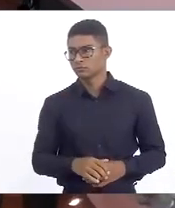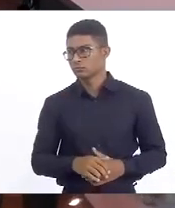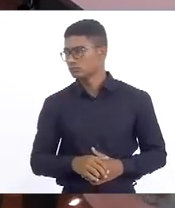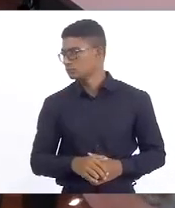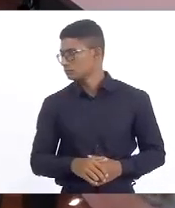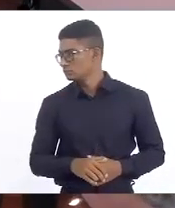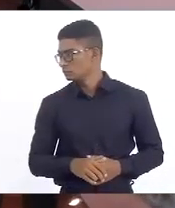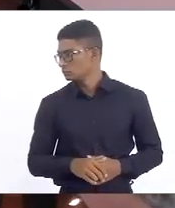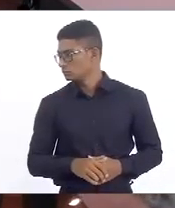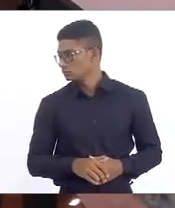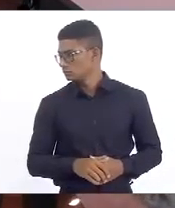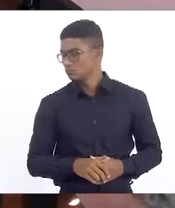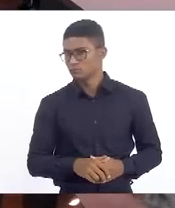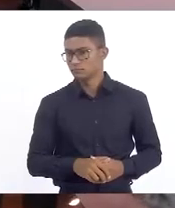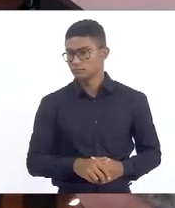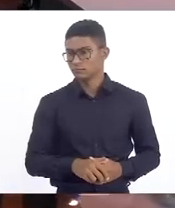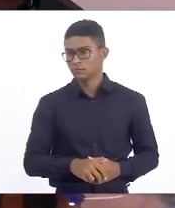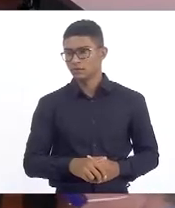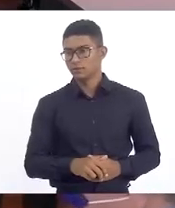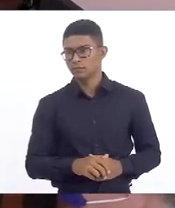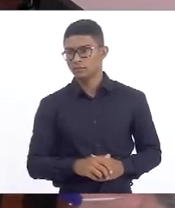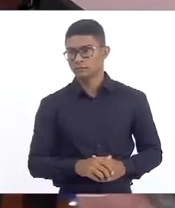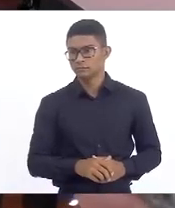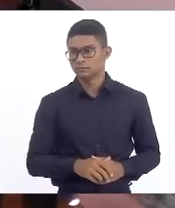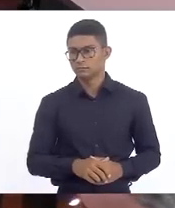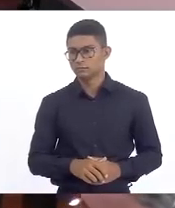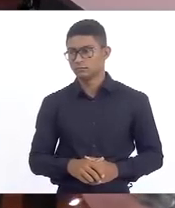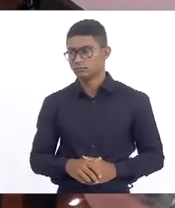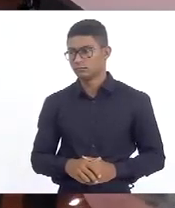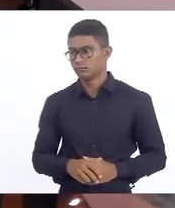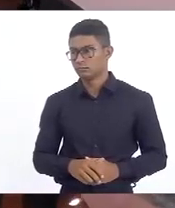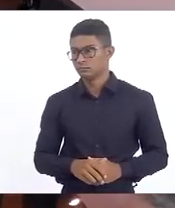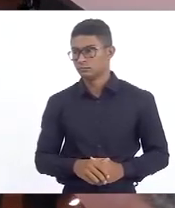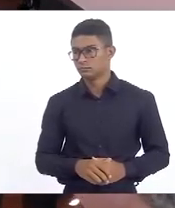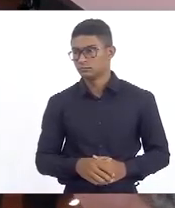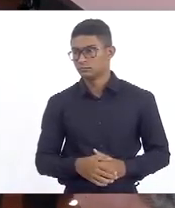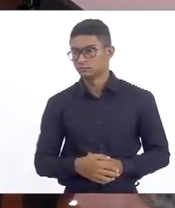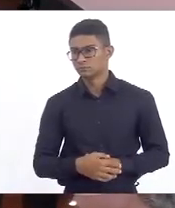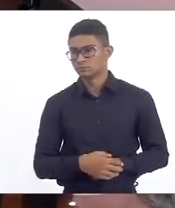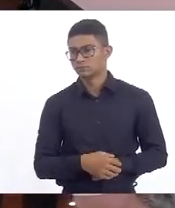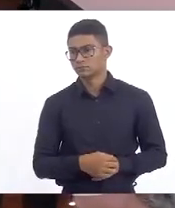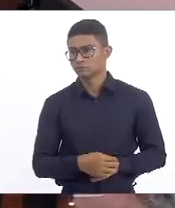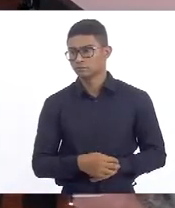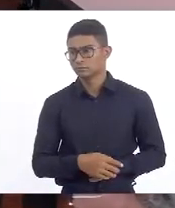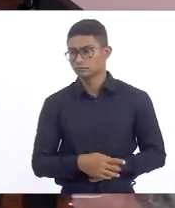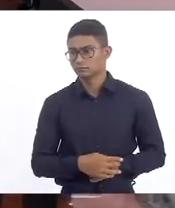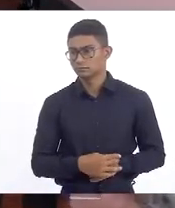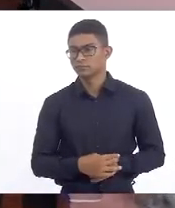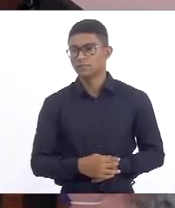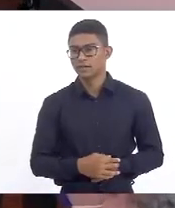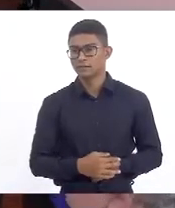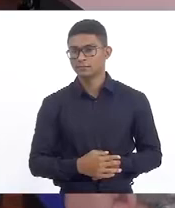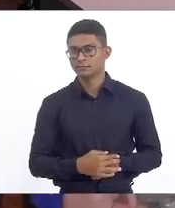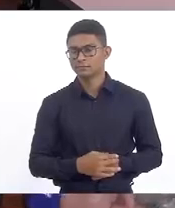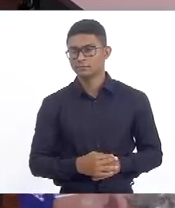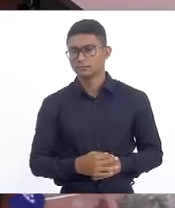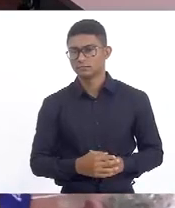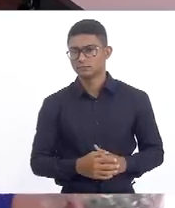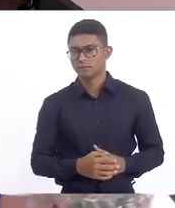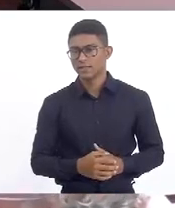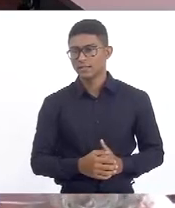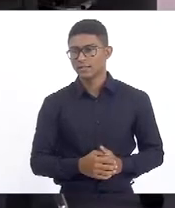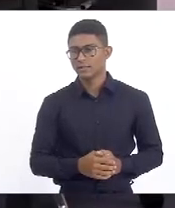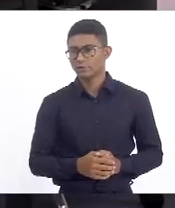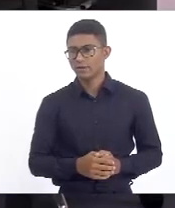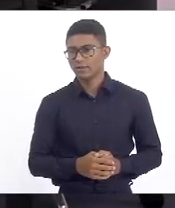Não tem? Então vamos... Ângelo. Olha só, nós fizemos as inscrições, e dentro daquilo que foi programado através